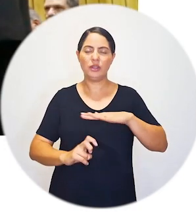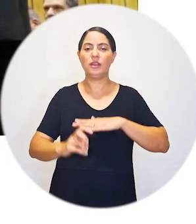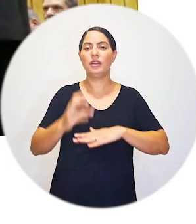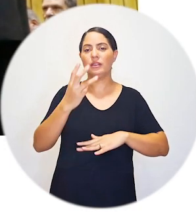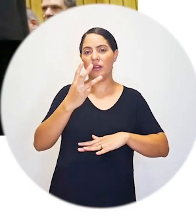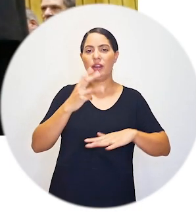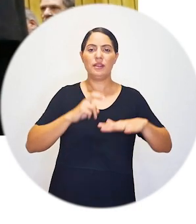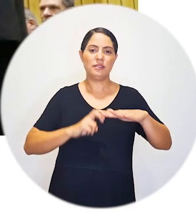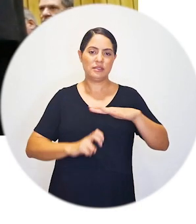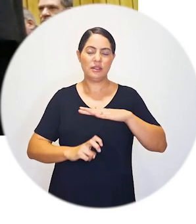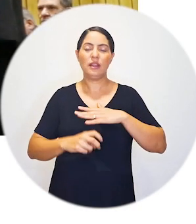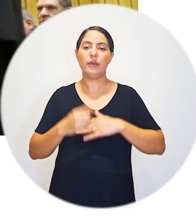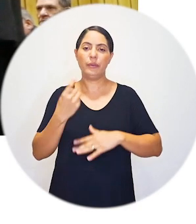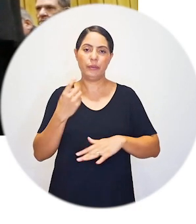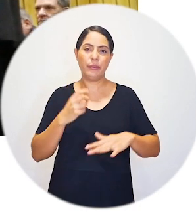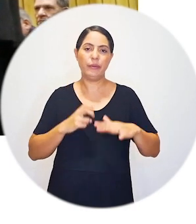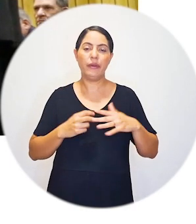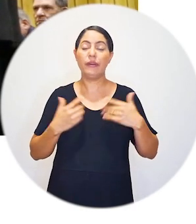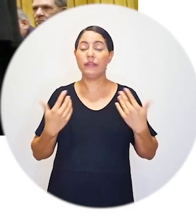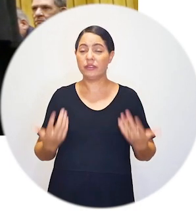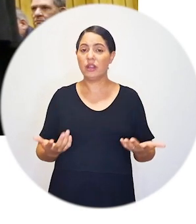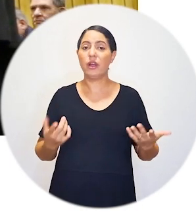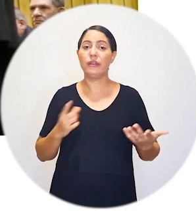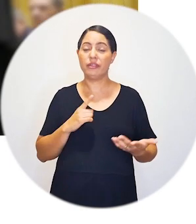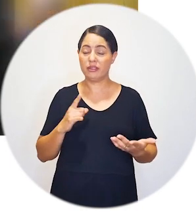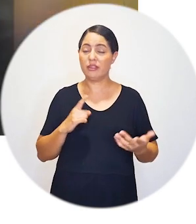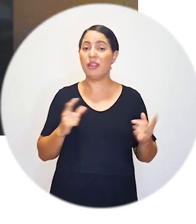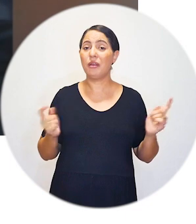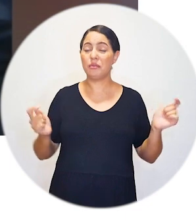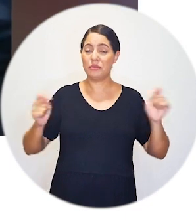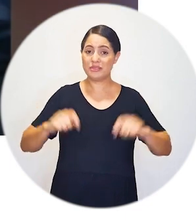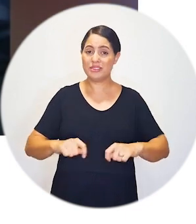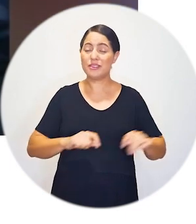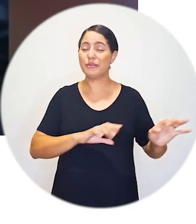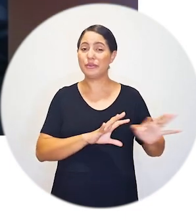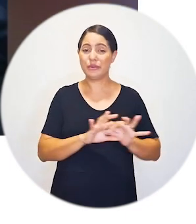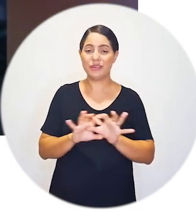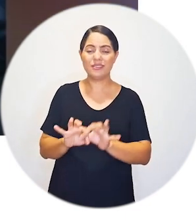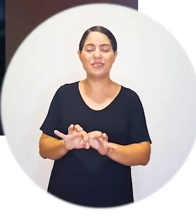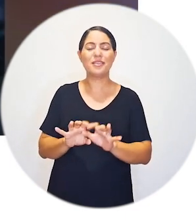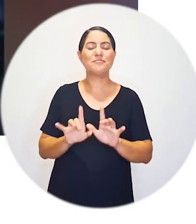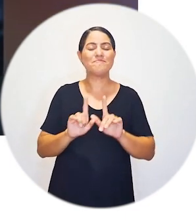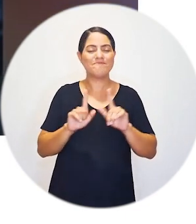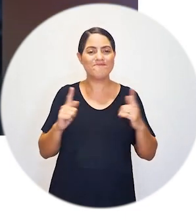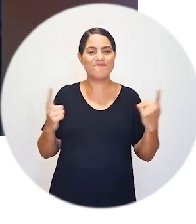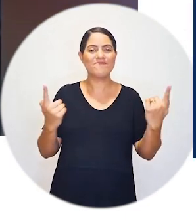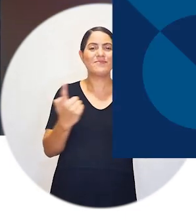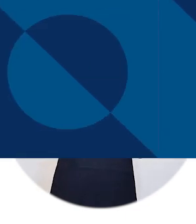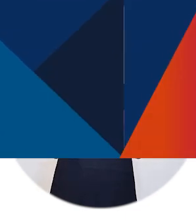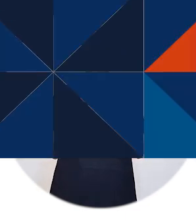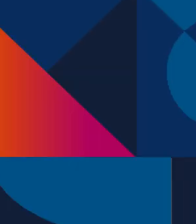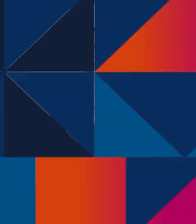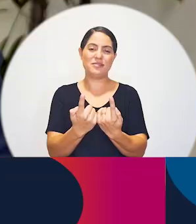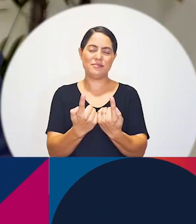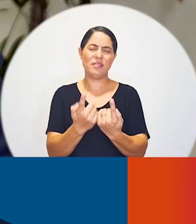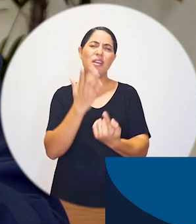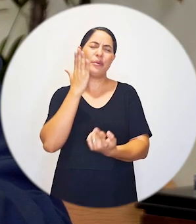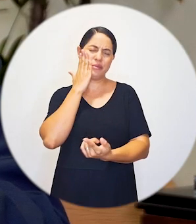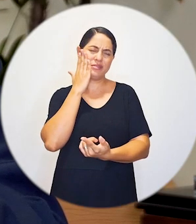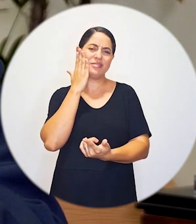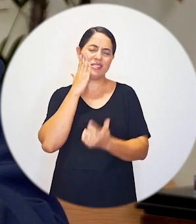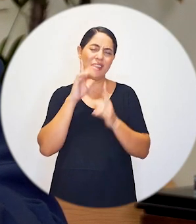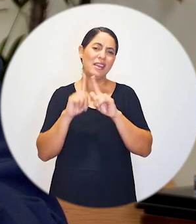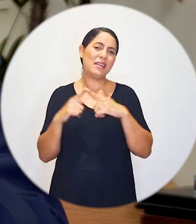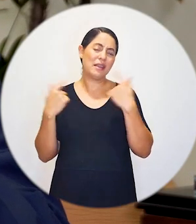como titular um ministro oriundo da advocacia, esse gabinete, eu entendo que gabinetes